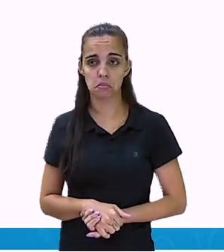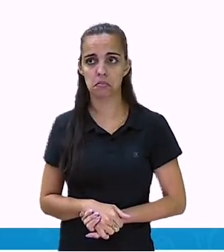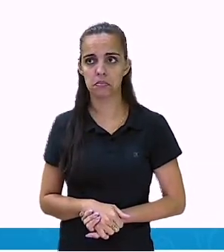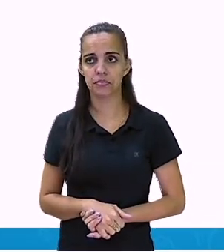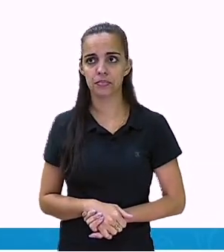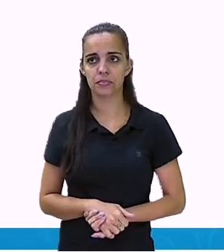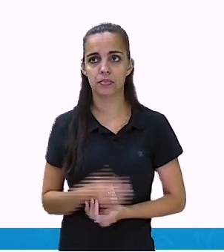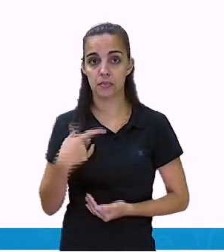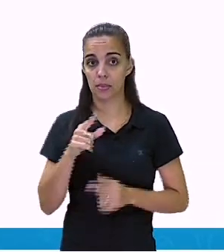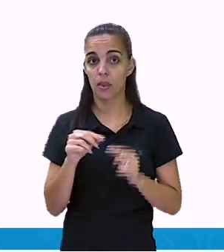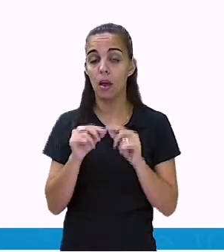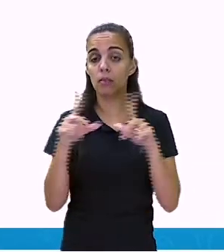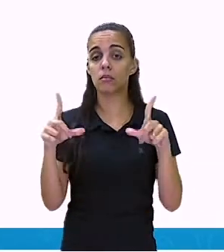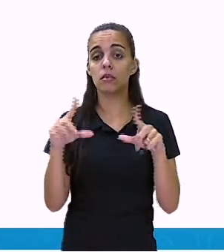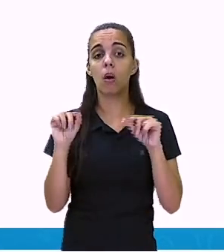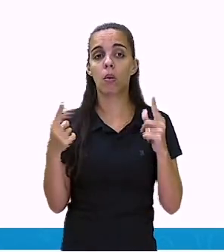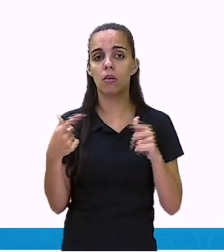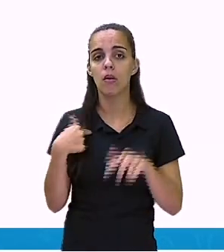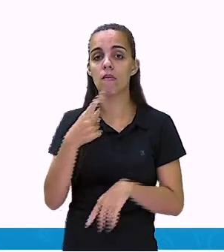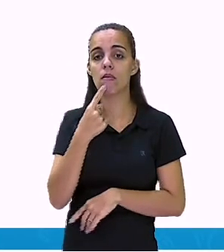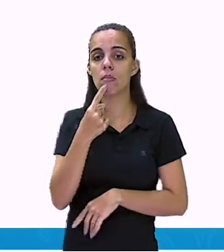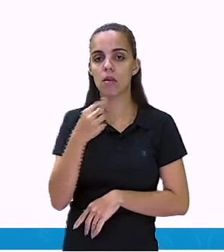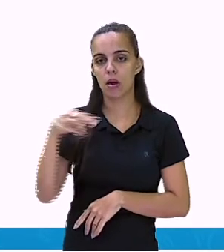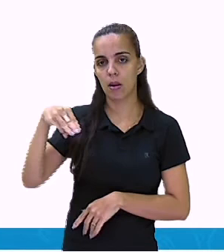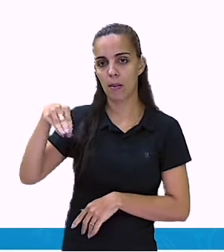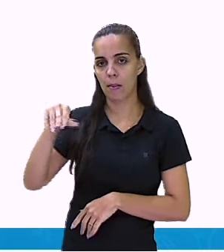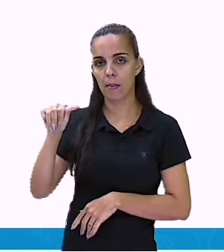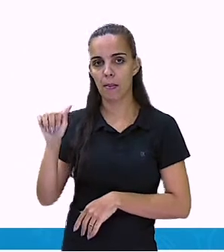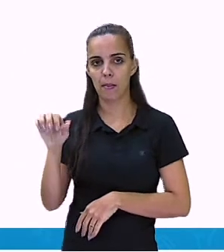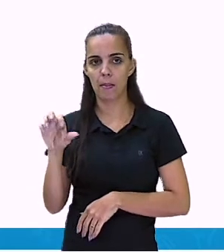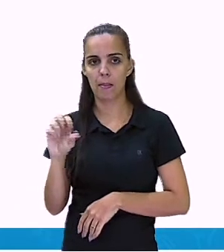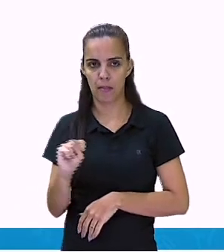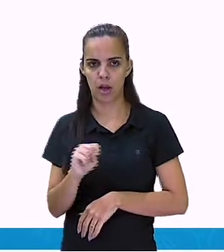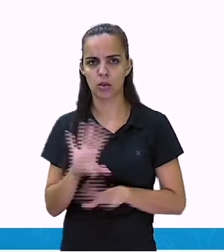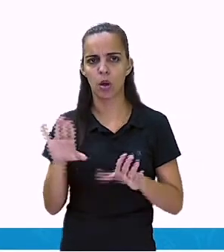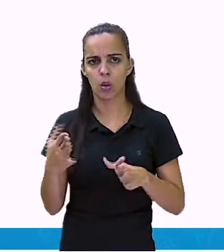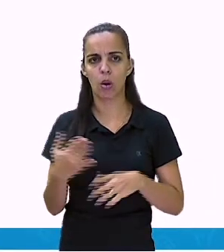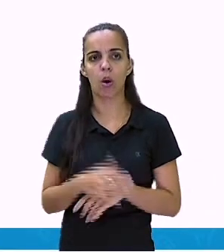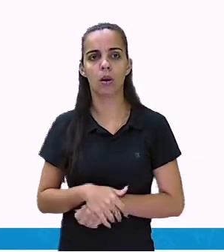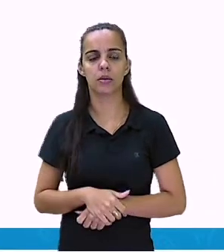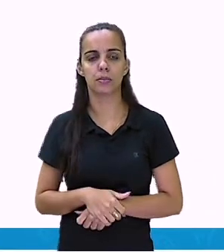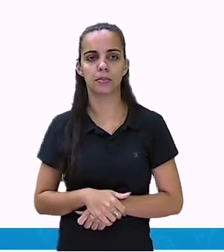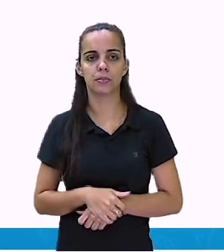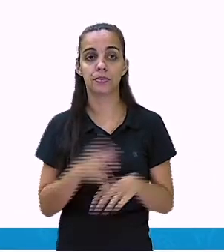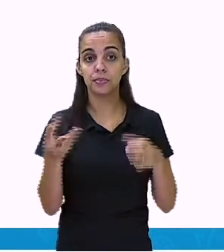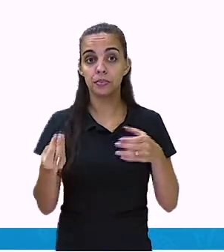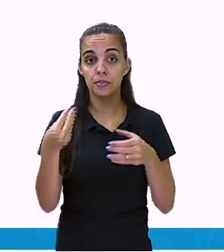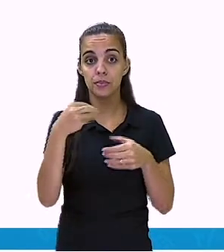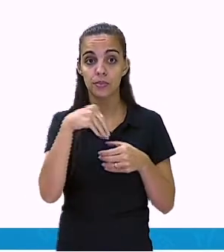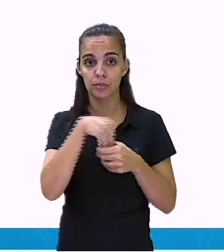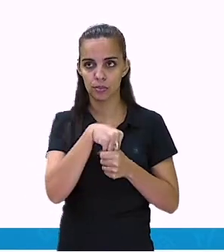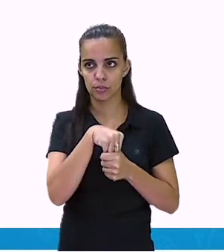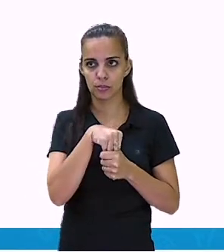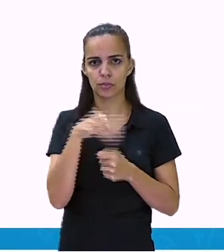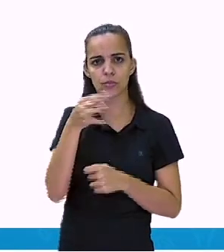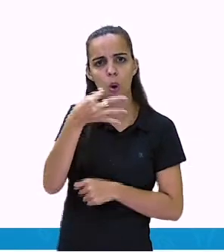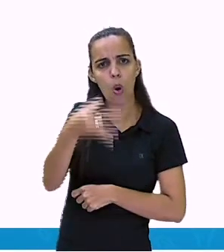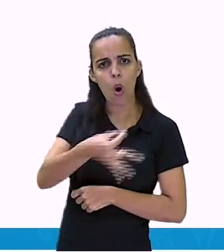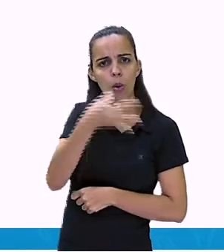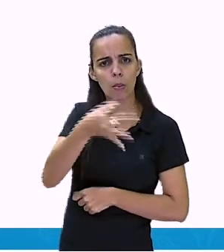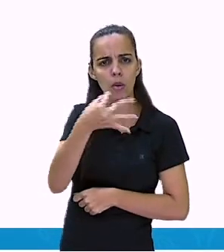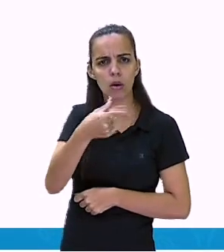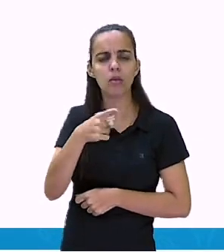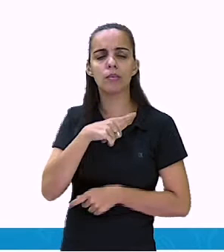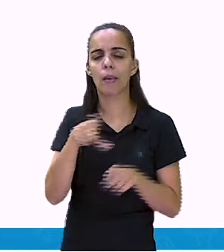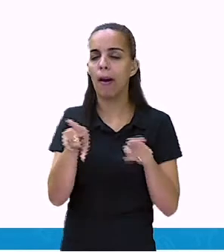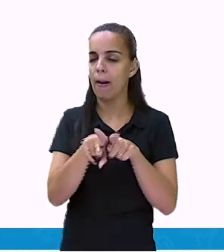Palavra destacada, mas. Qual é o argumento para essa palavra mas? Um argumento que